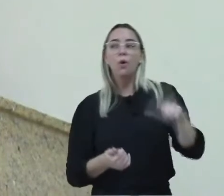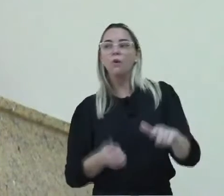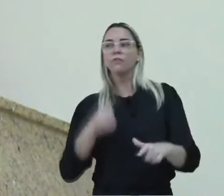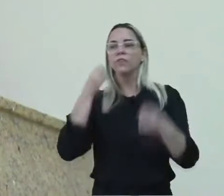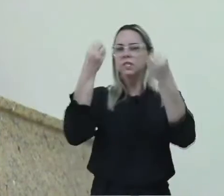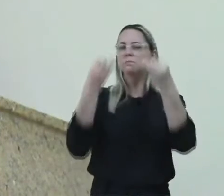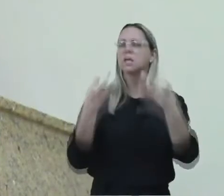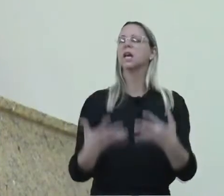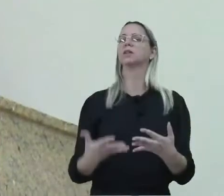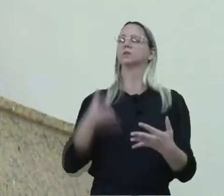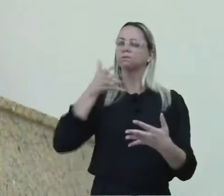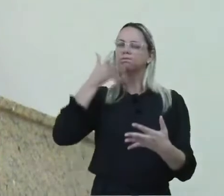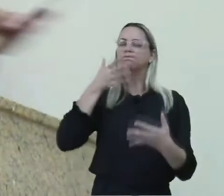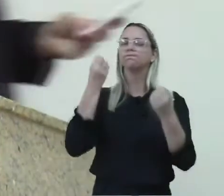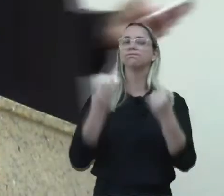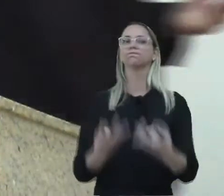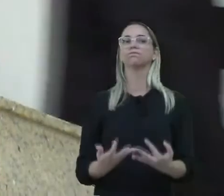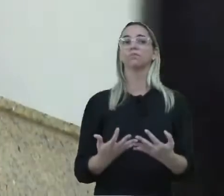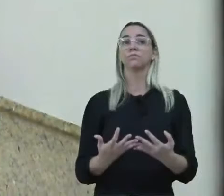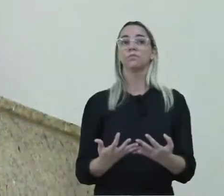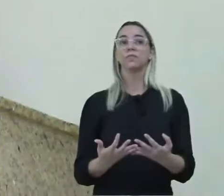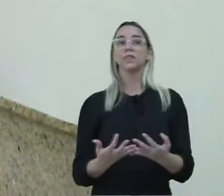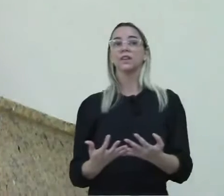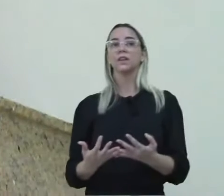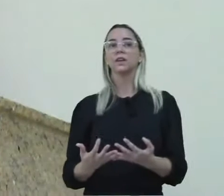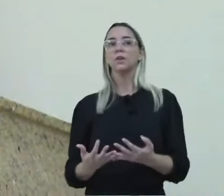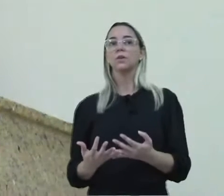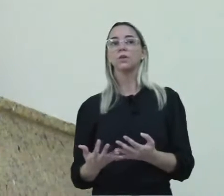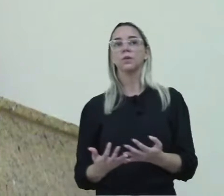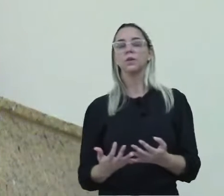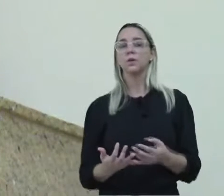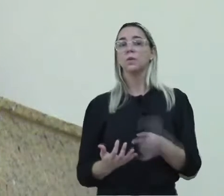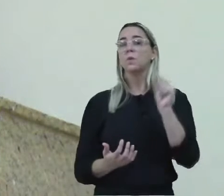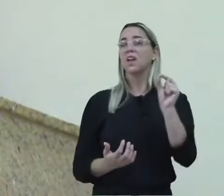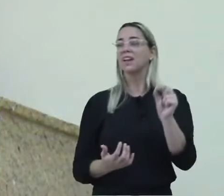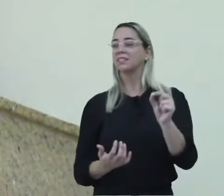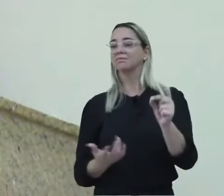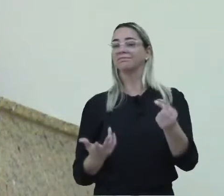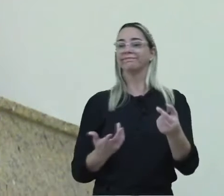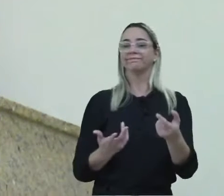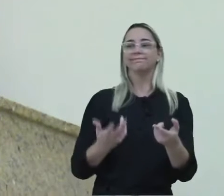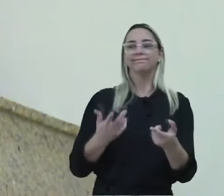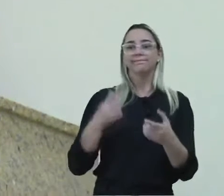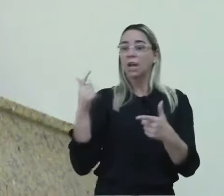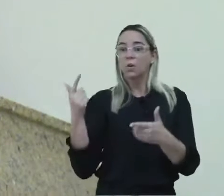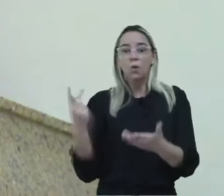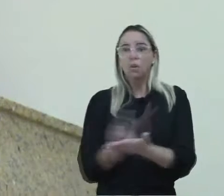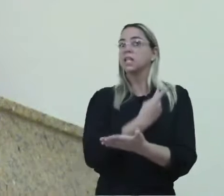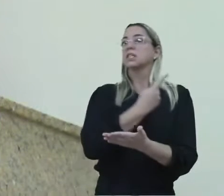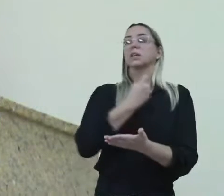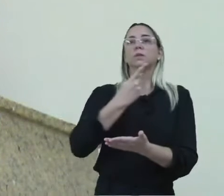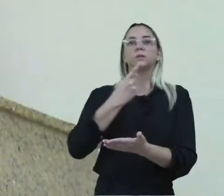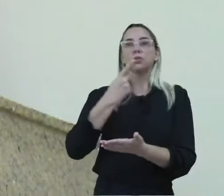falando sobre os desmontes aí que estão acontecendo por parte do governo federal, né, principalmente com o